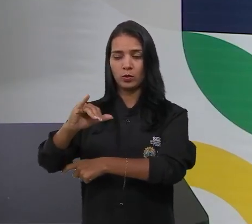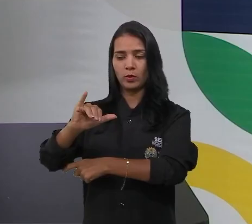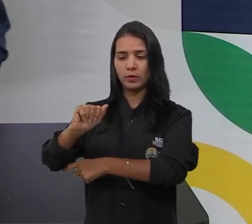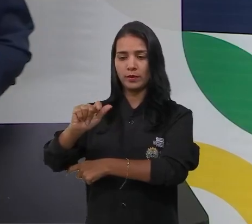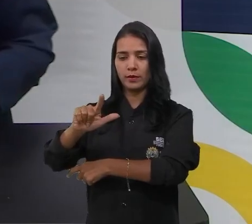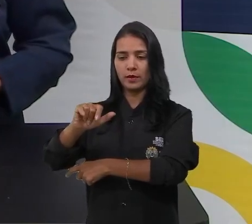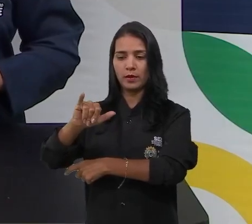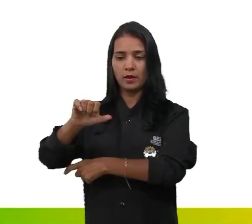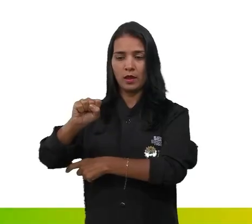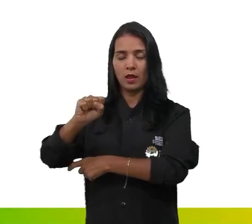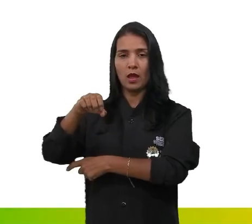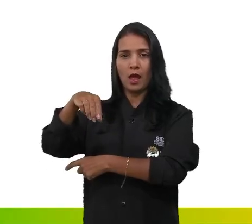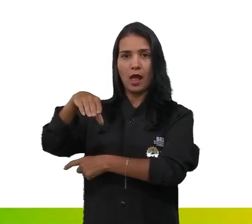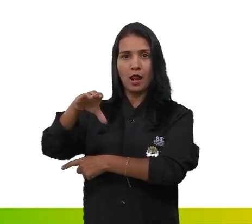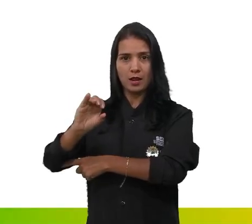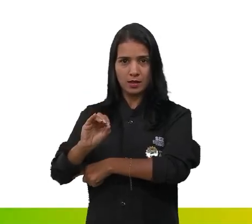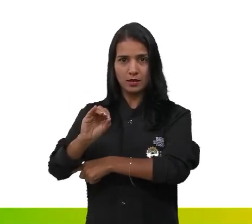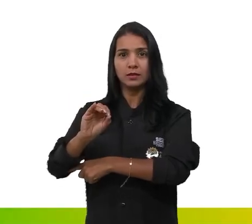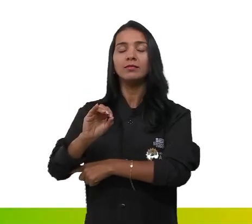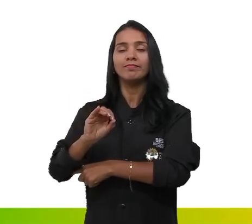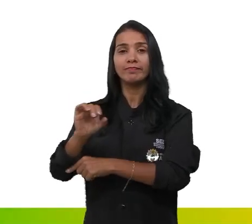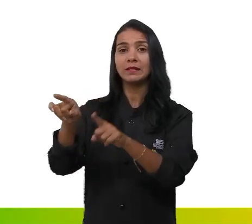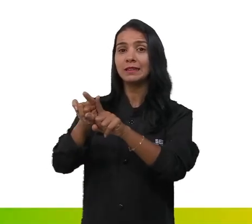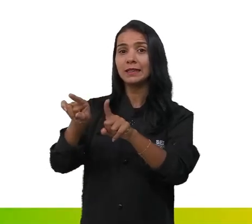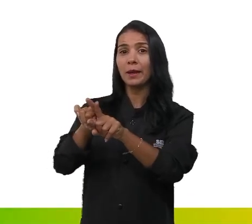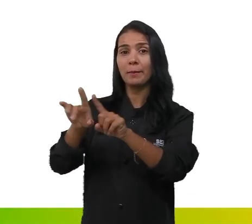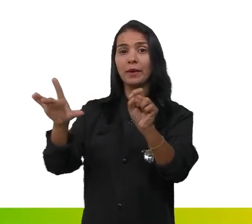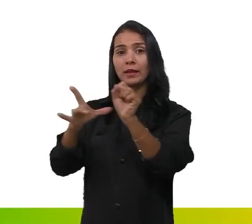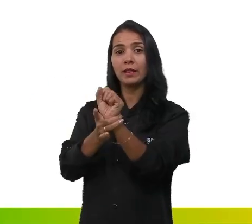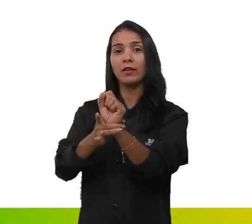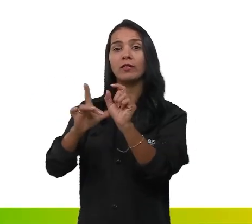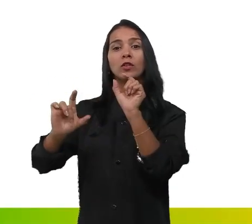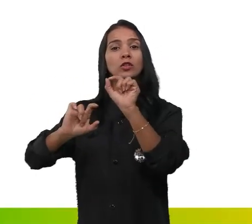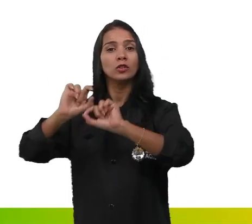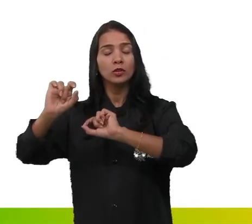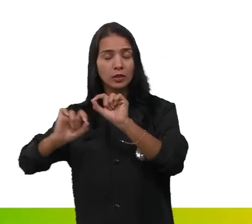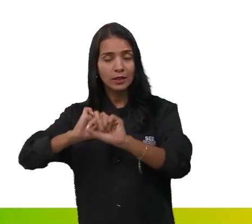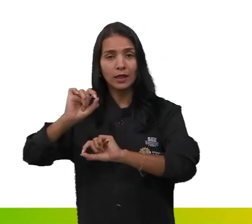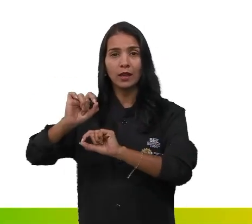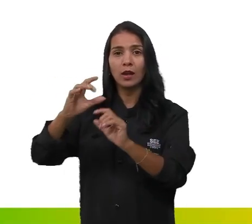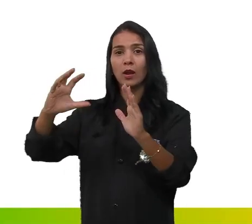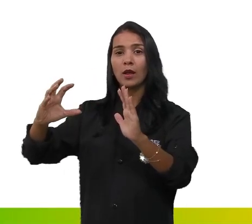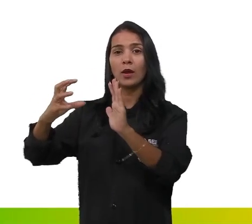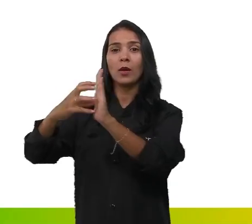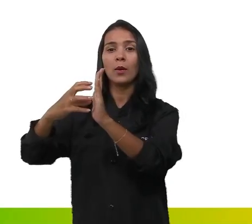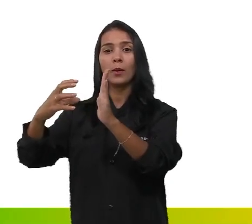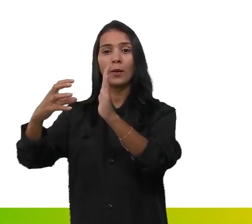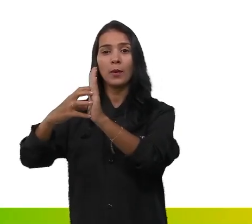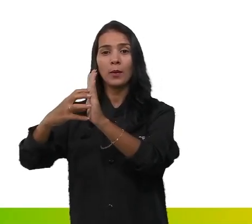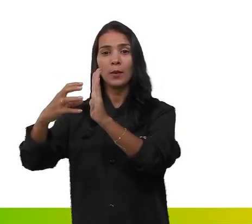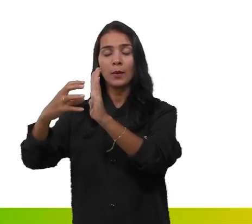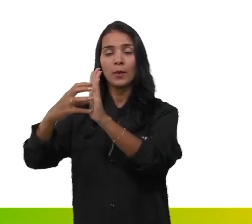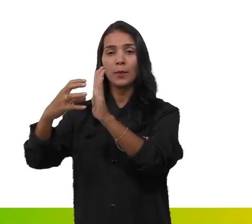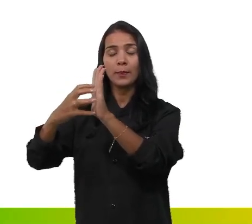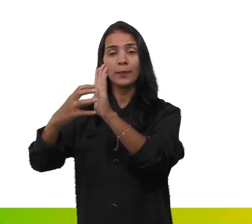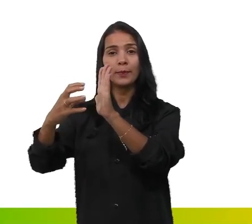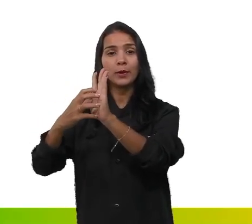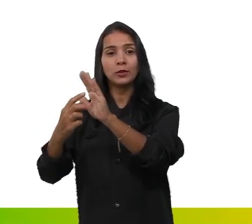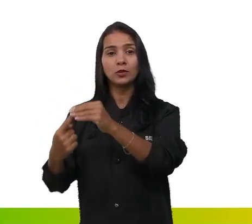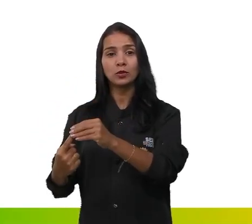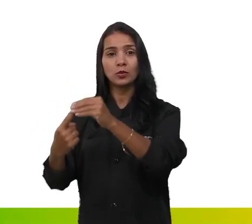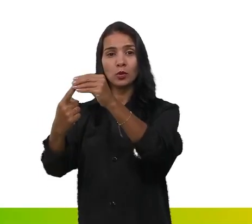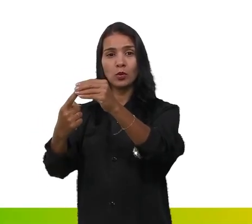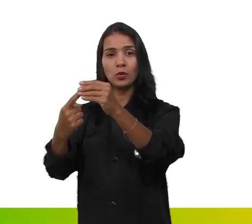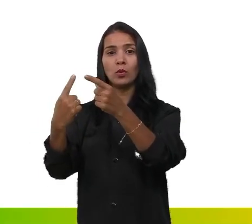vocês. Olha só, o socialismo também defende o chamado Partido Único, juntamente aí com a questão